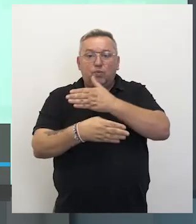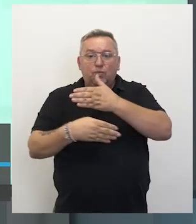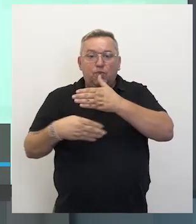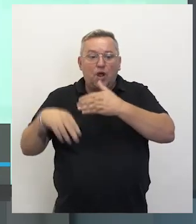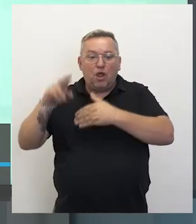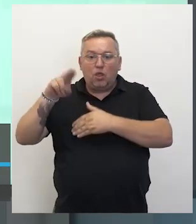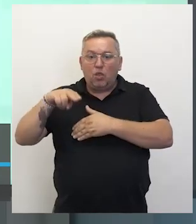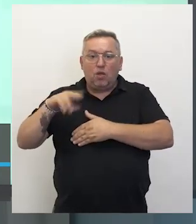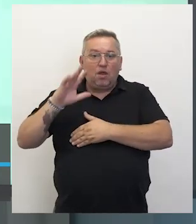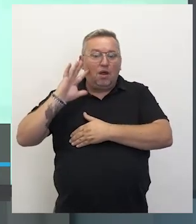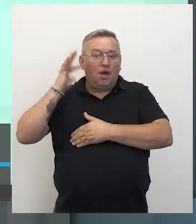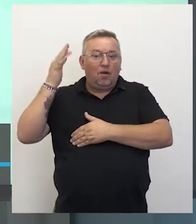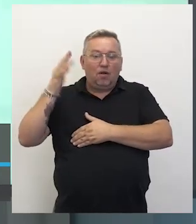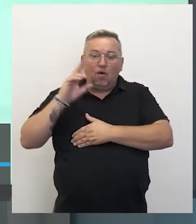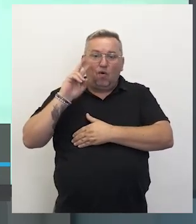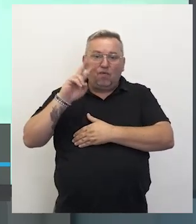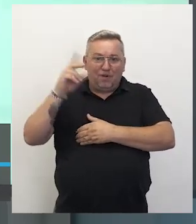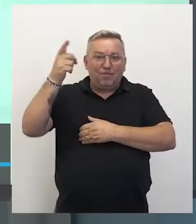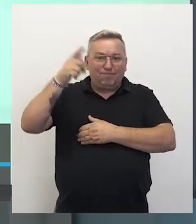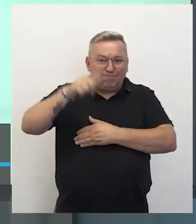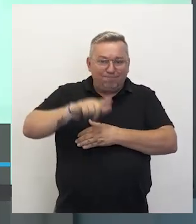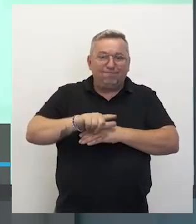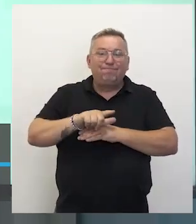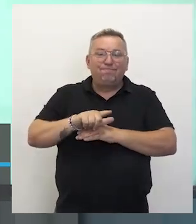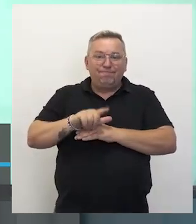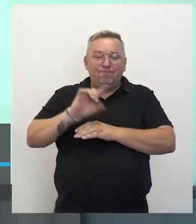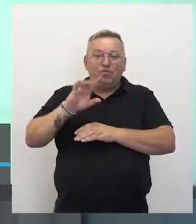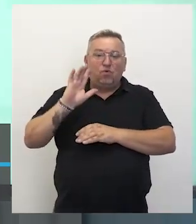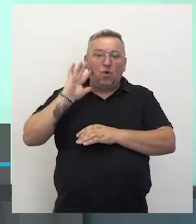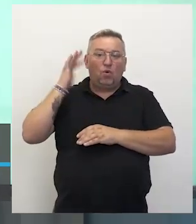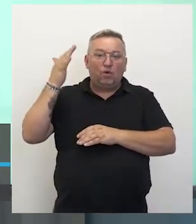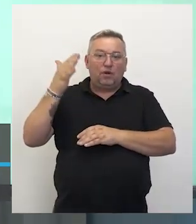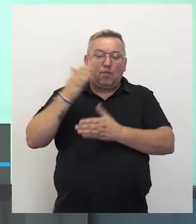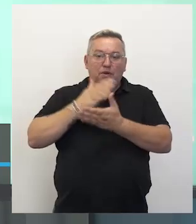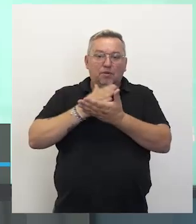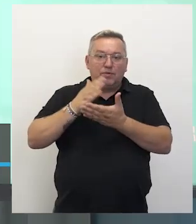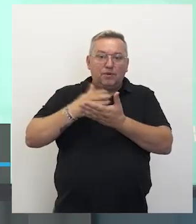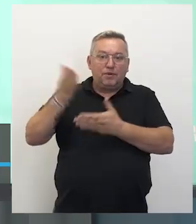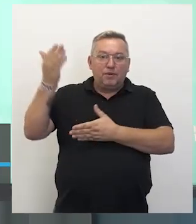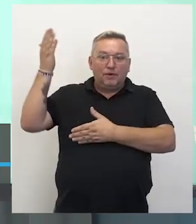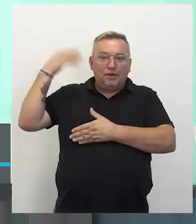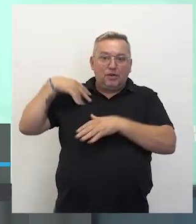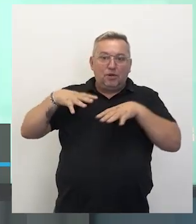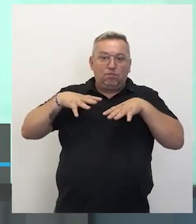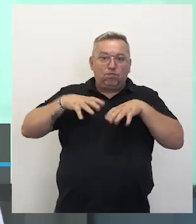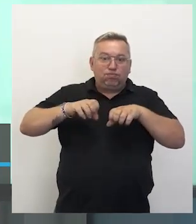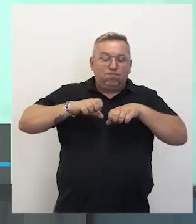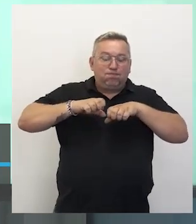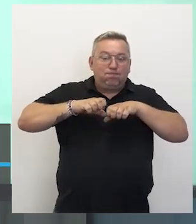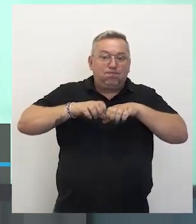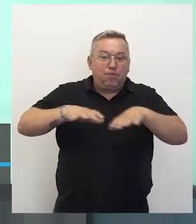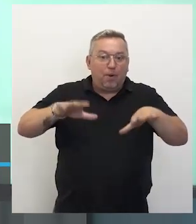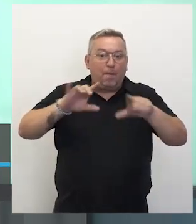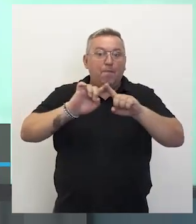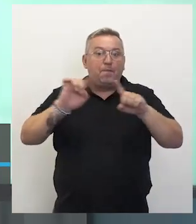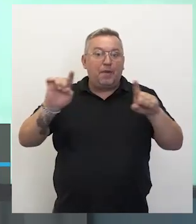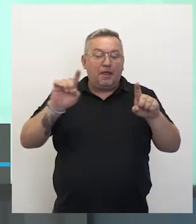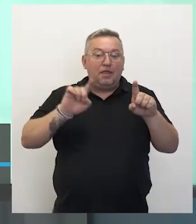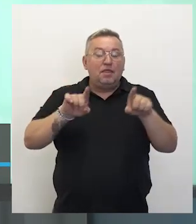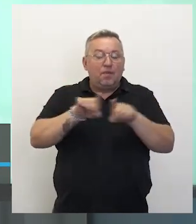que iria ver ou voltar a ver, né? Talvez que só ocorreram lá no início da colonização, etc. e tal. Mas enfim, mas